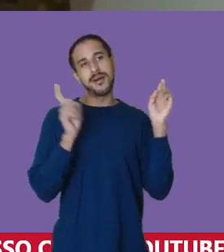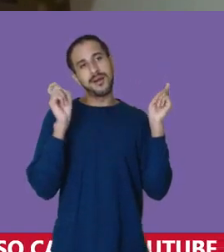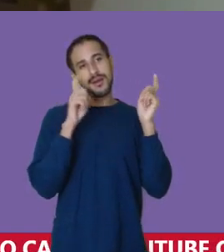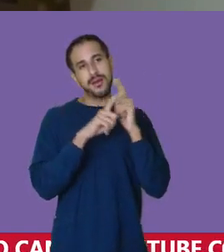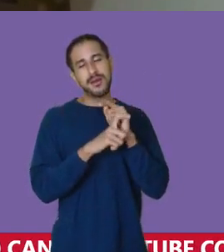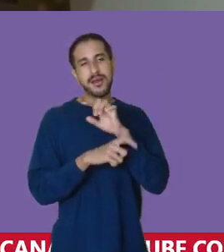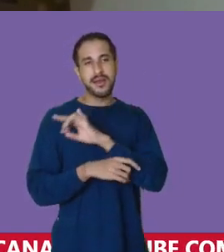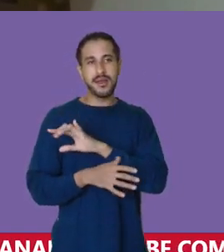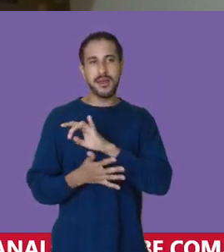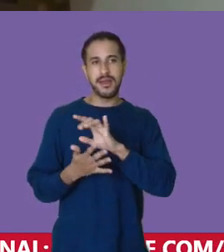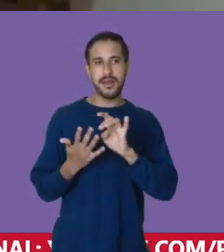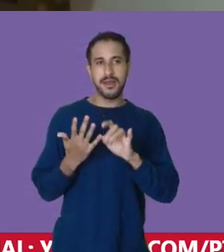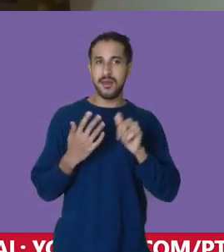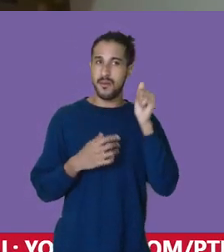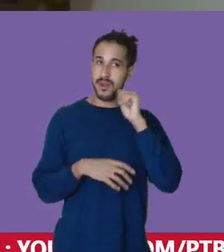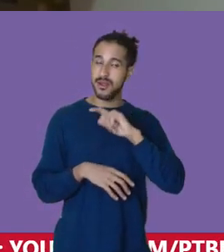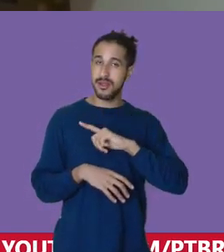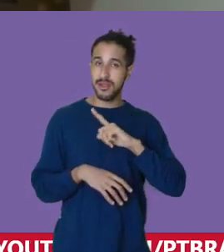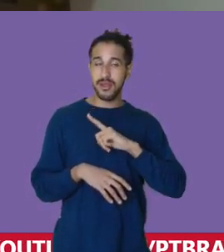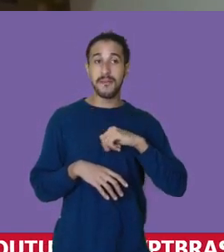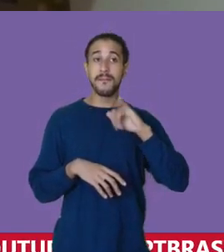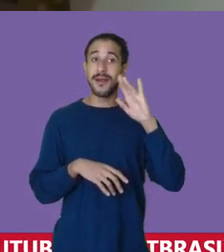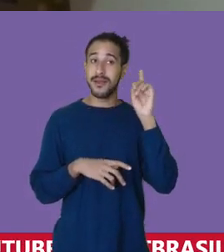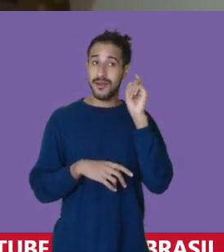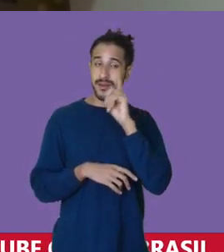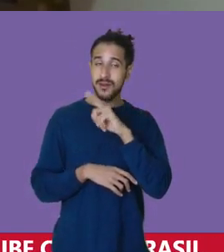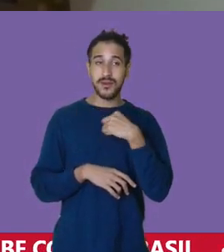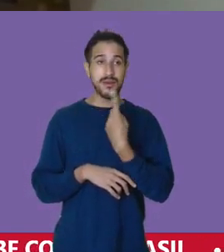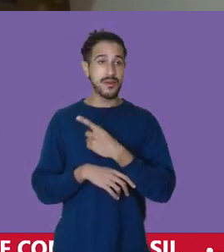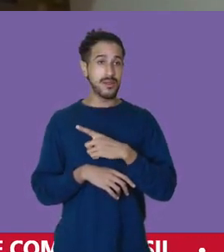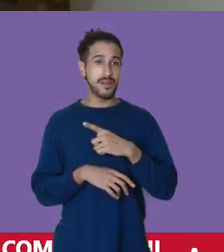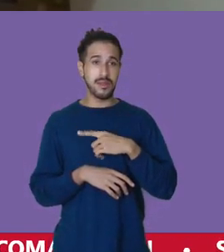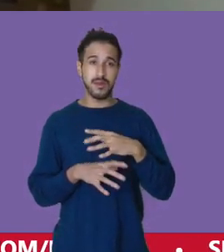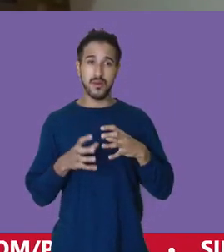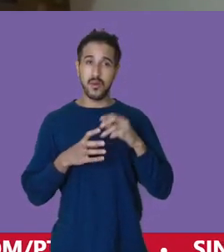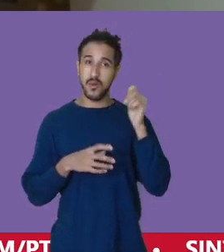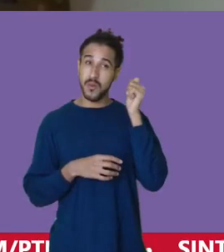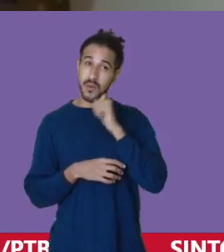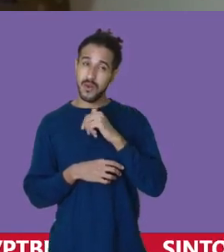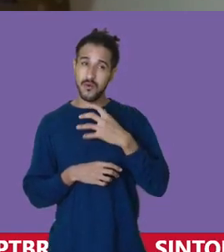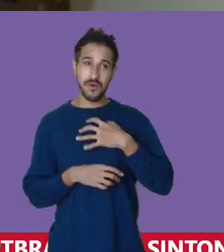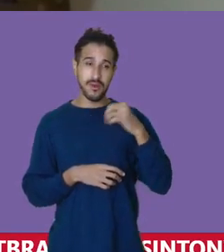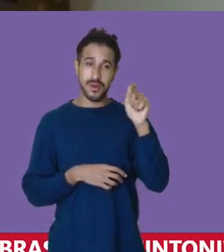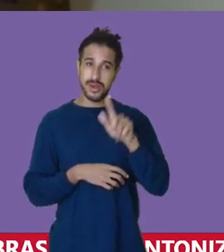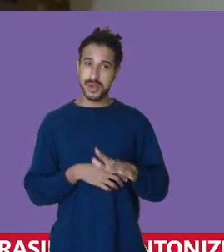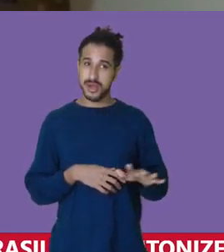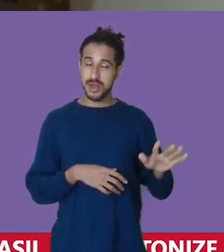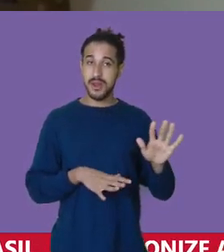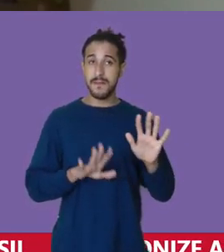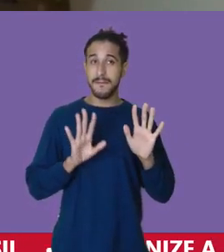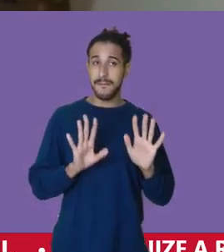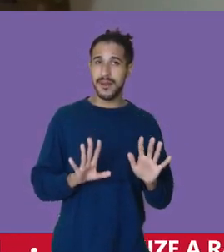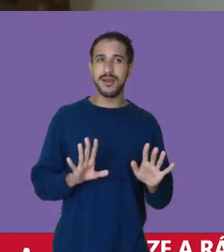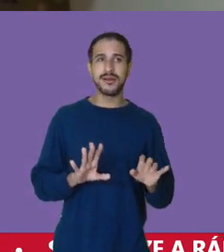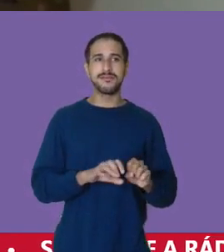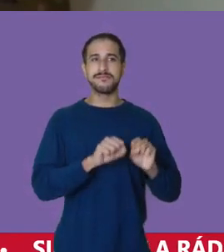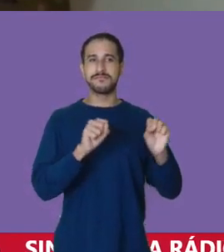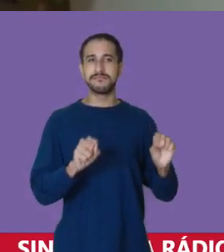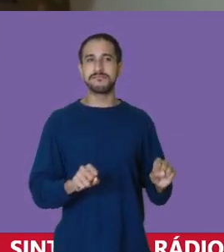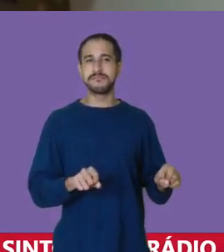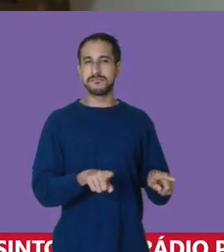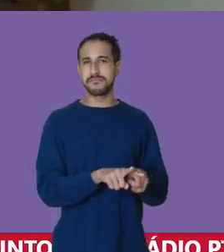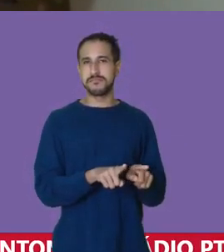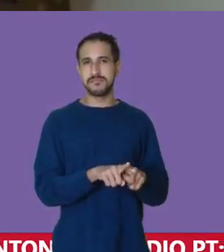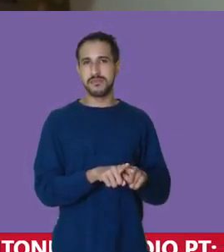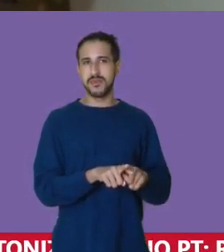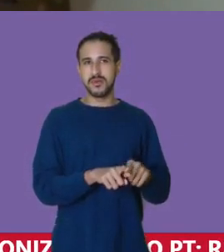dificuldade cada uma das mulheres tem. Mais dificuldade nós temos como mulheres em geral, mas o sistema também